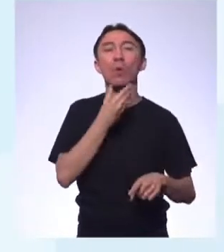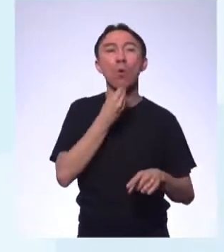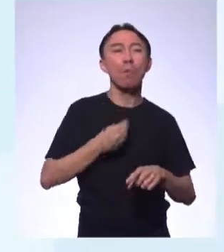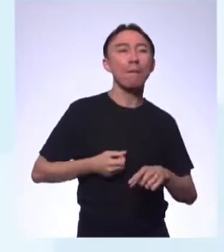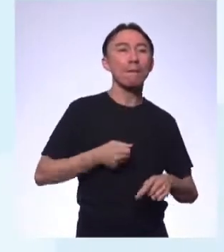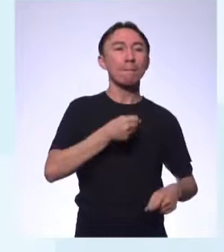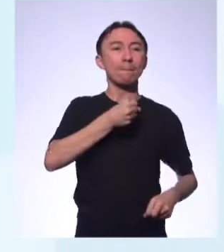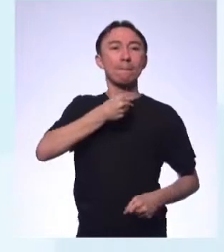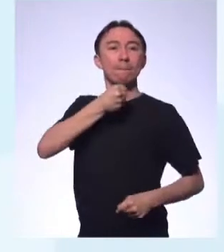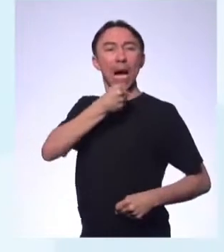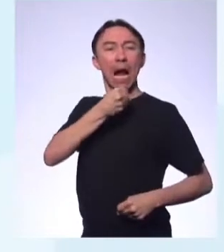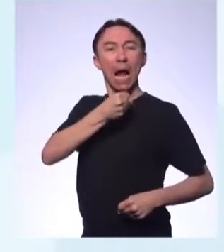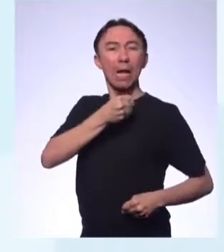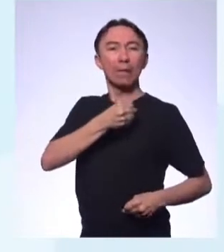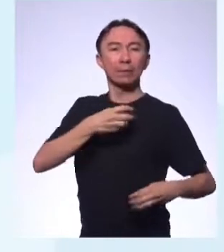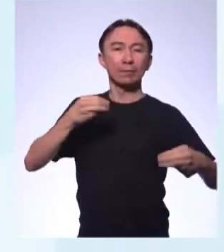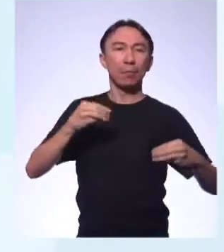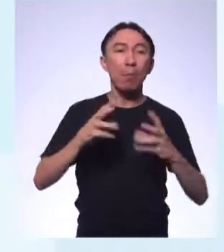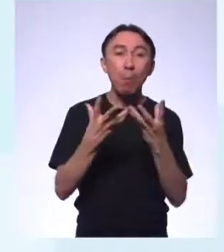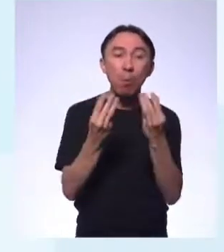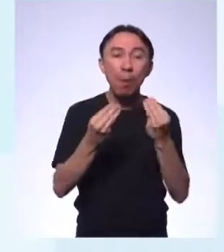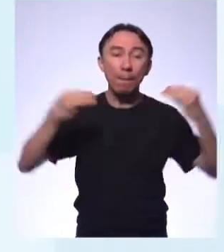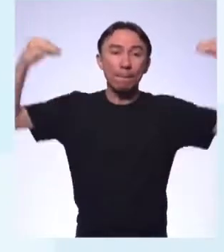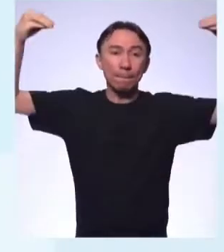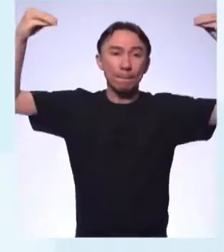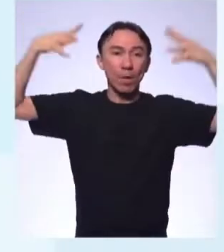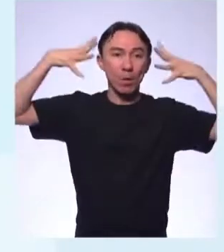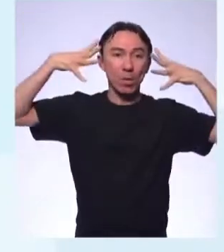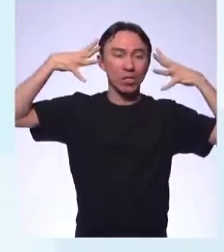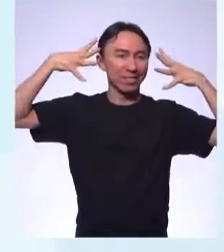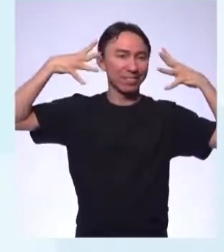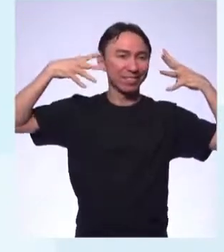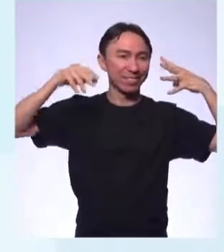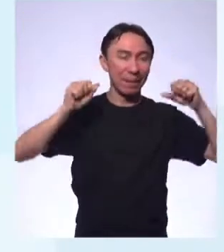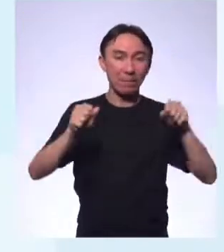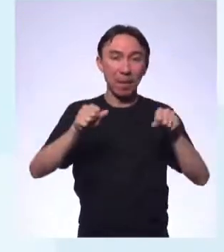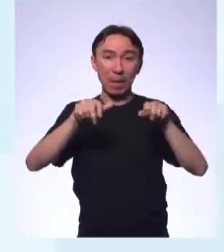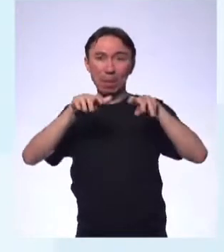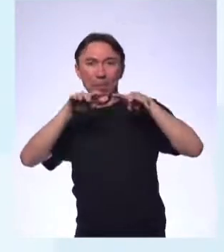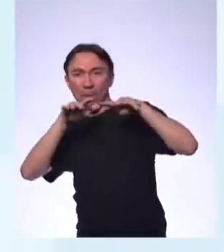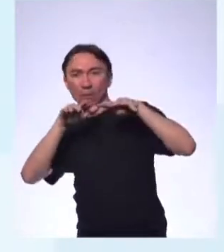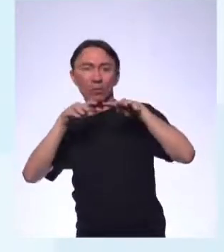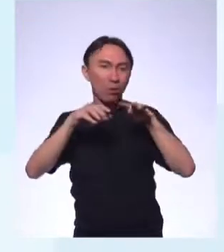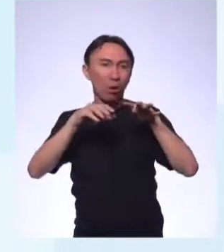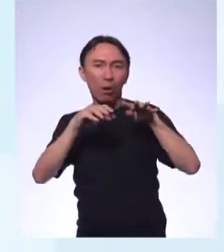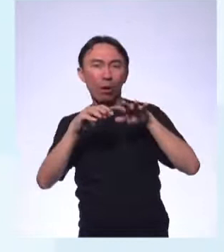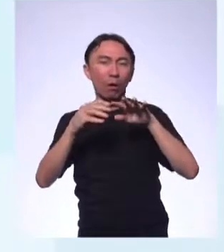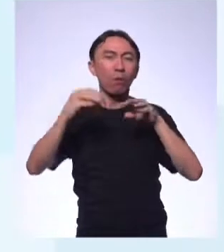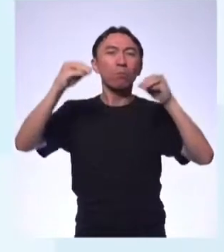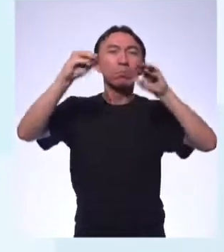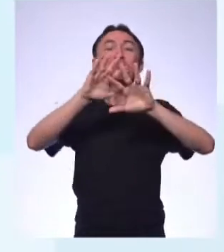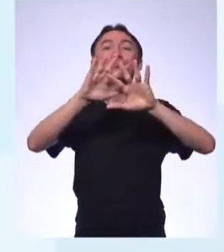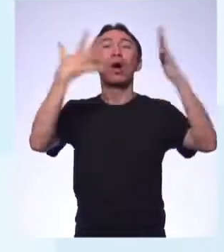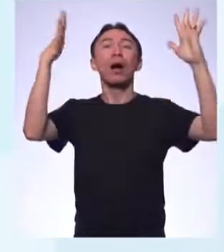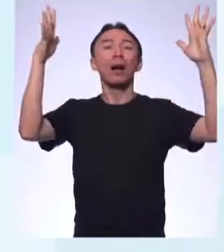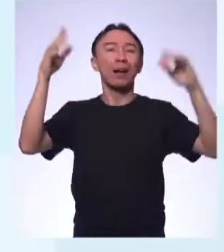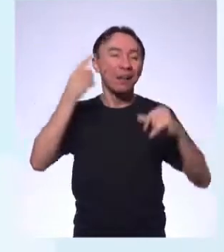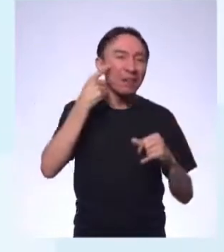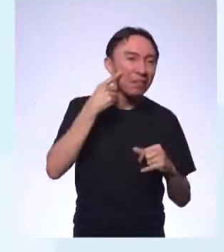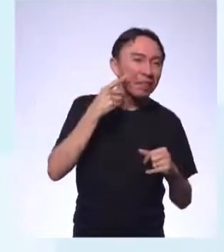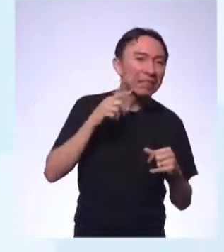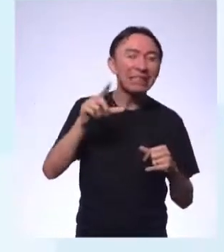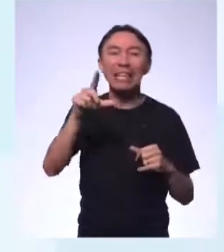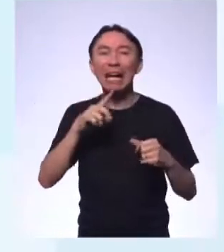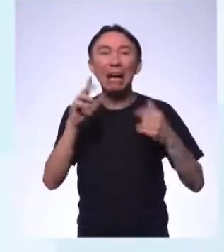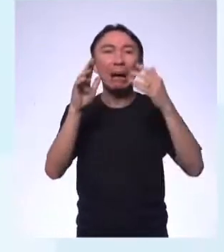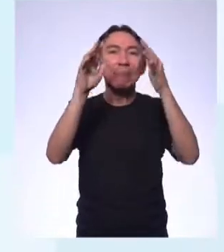tão iluminadinho, né, que de longe a gente só vê a luz, né, o facho de luz incidindo sobre ele. A gente não consegue visualizar, né, a